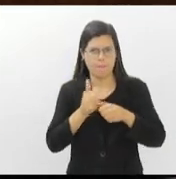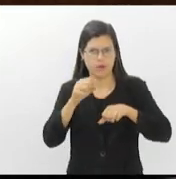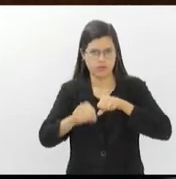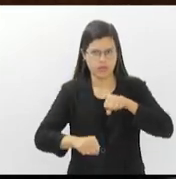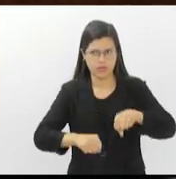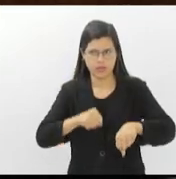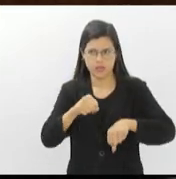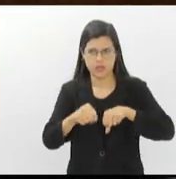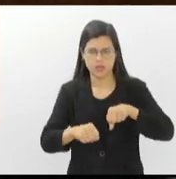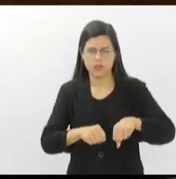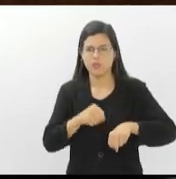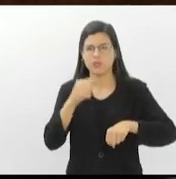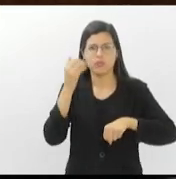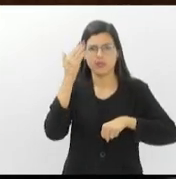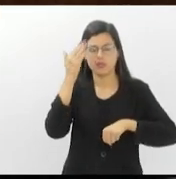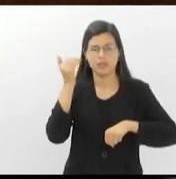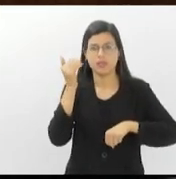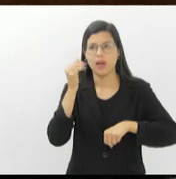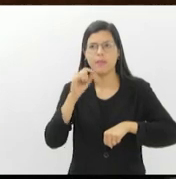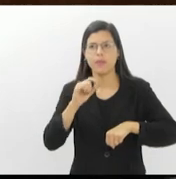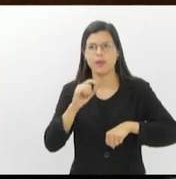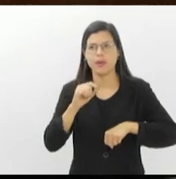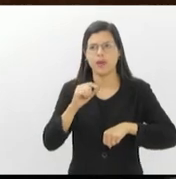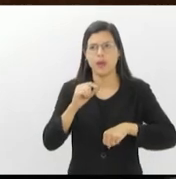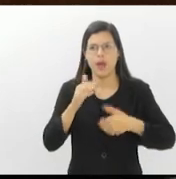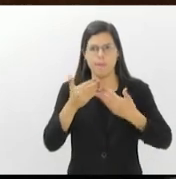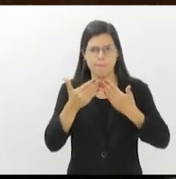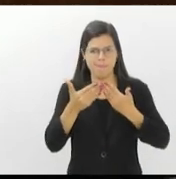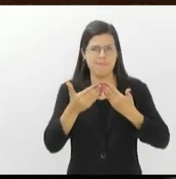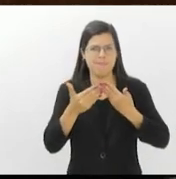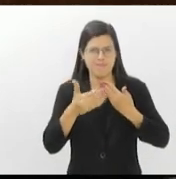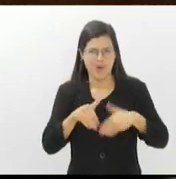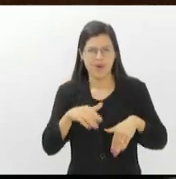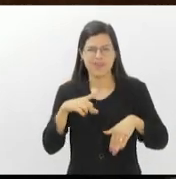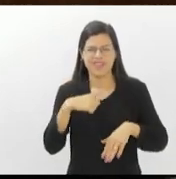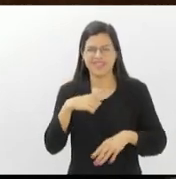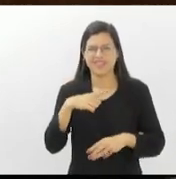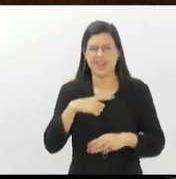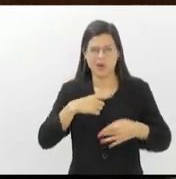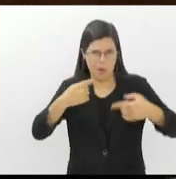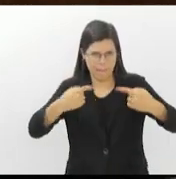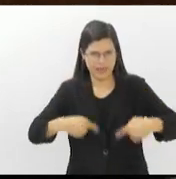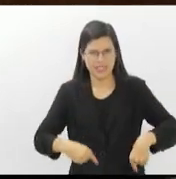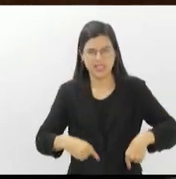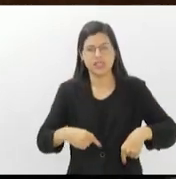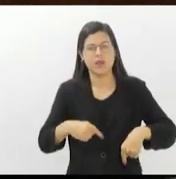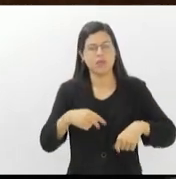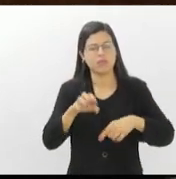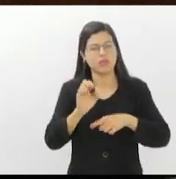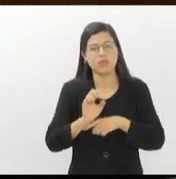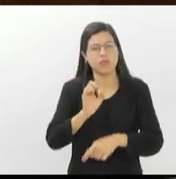que parcela significativa das provas de ciclismo no estado do Rio de Janeiro,